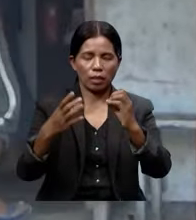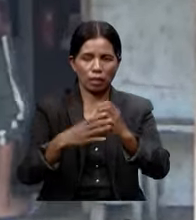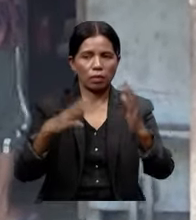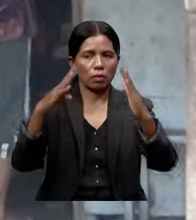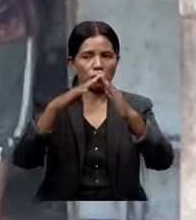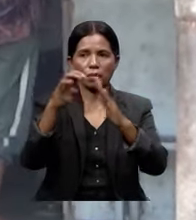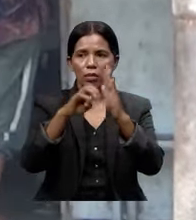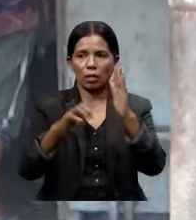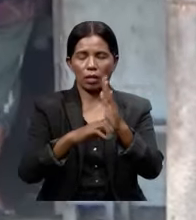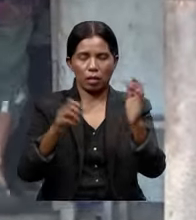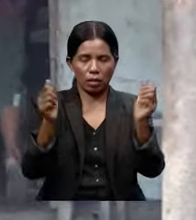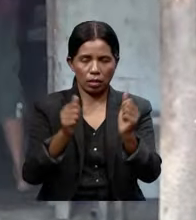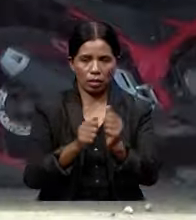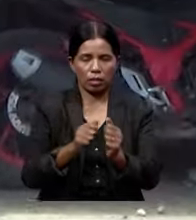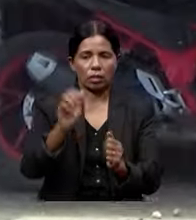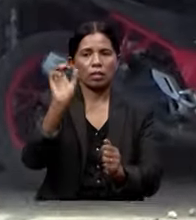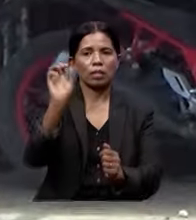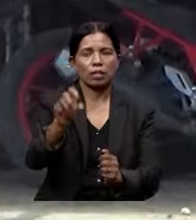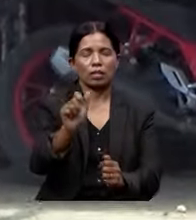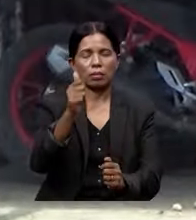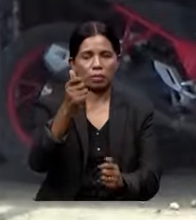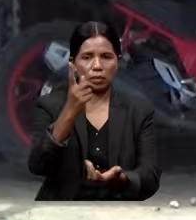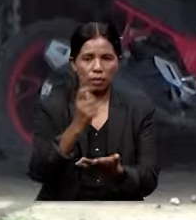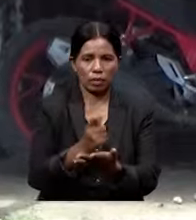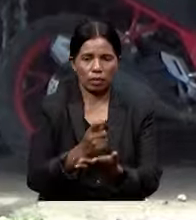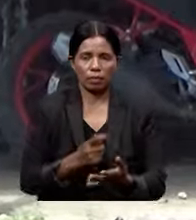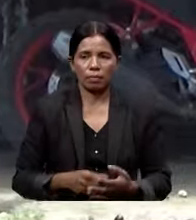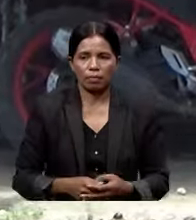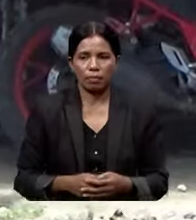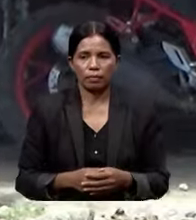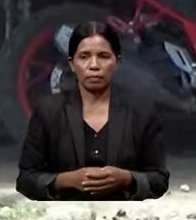estado a moto Rehun Sanulu Recen. José Mendes, Mário Ferreira, GMN.